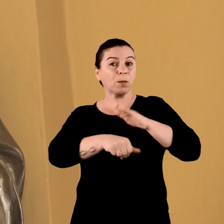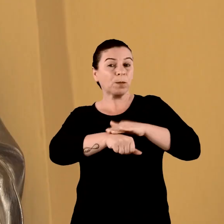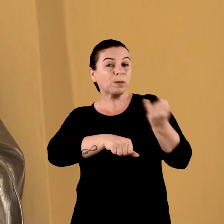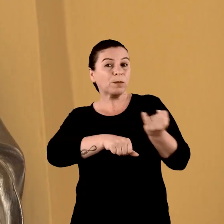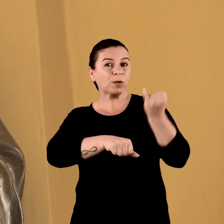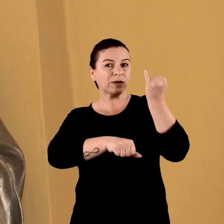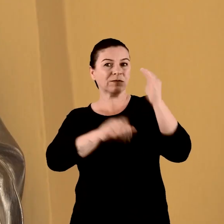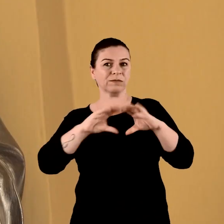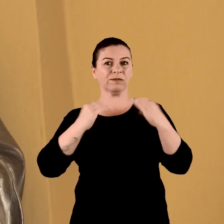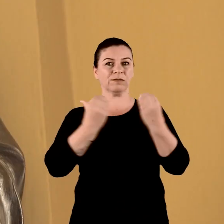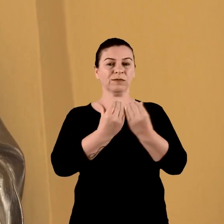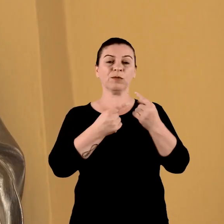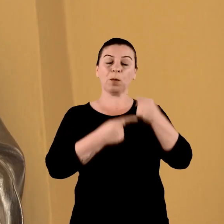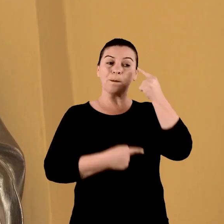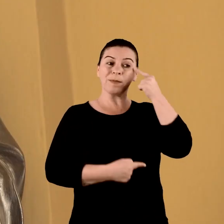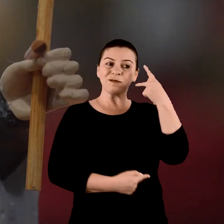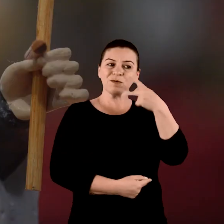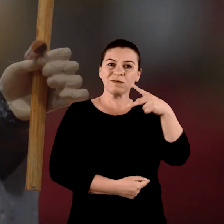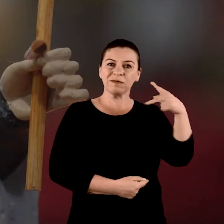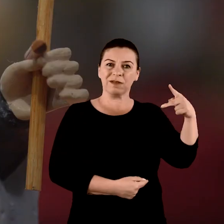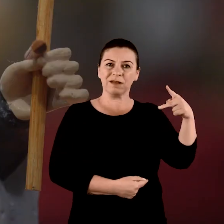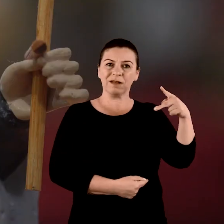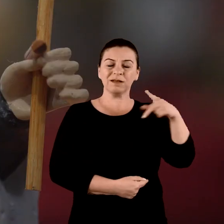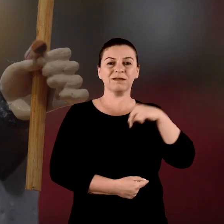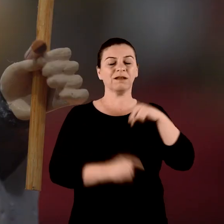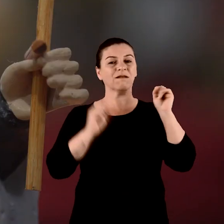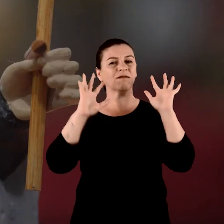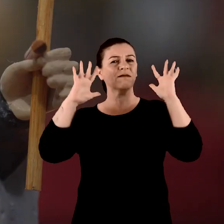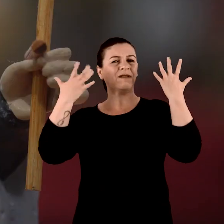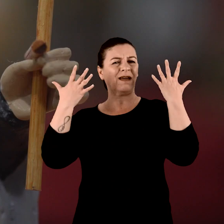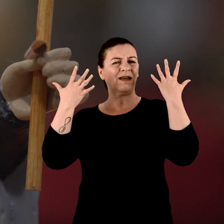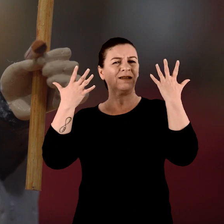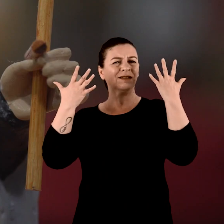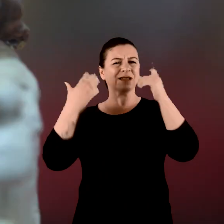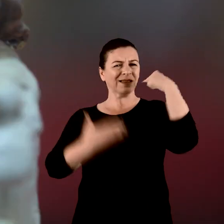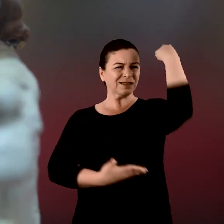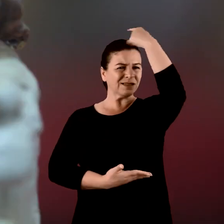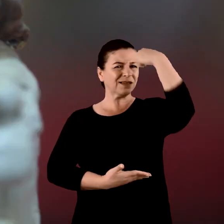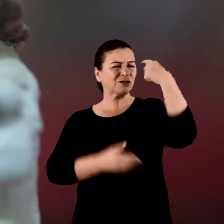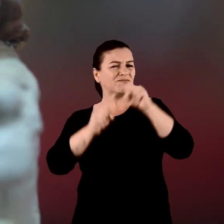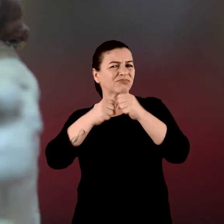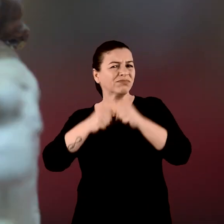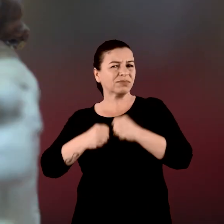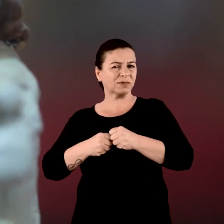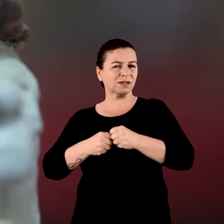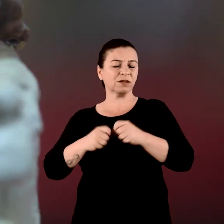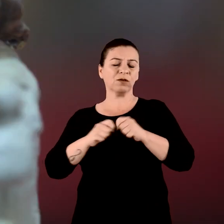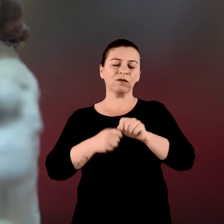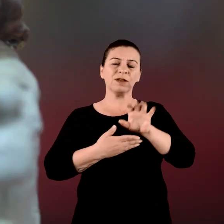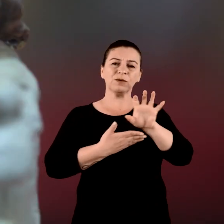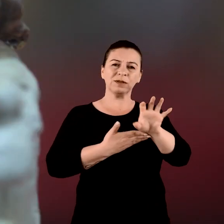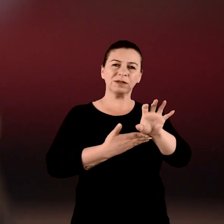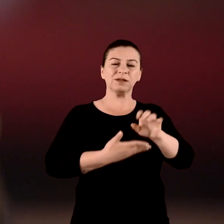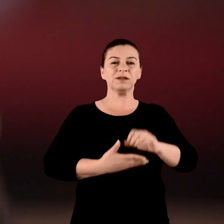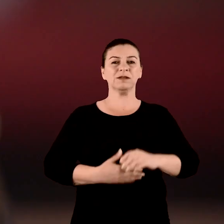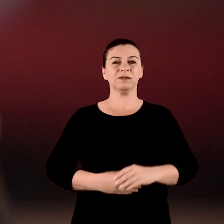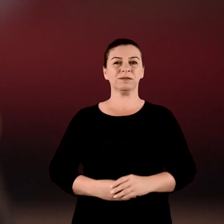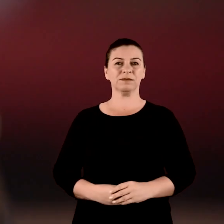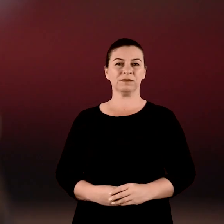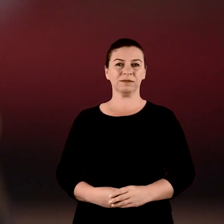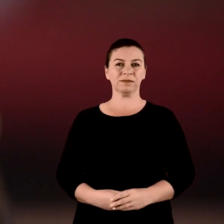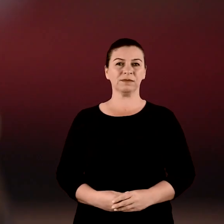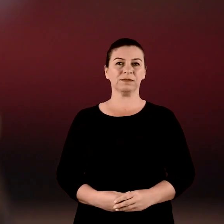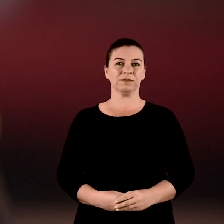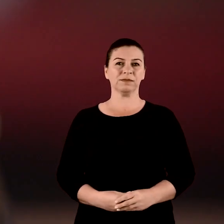de importância para a comunidade, entendeu? Eu penso neles, eu penso, eles têm a festa, o santo todo quebrado. Então eu tenho feito assim.